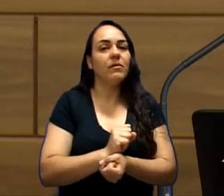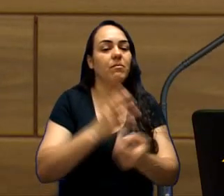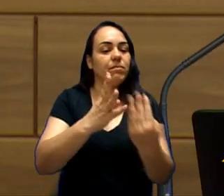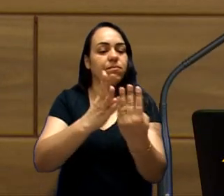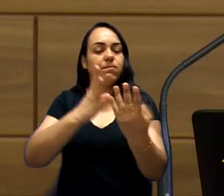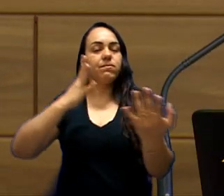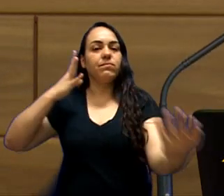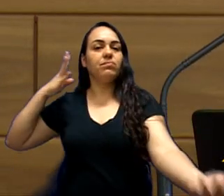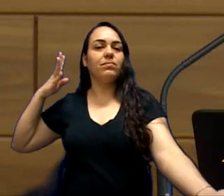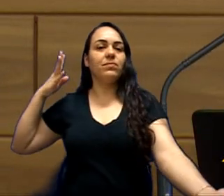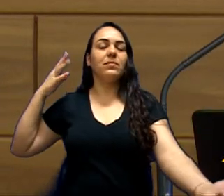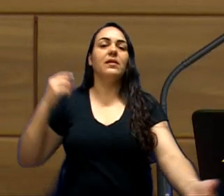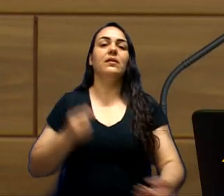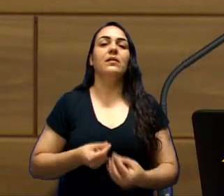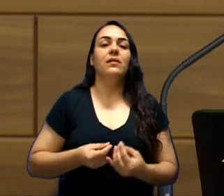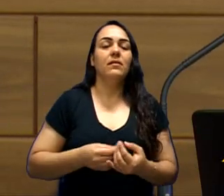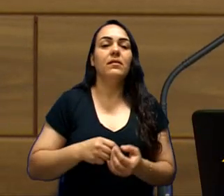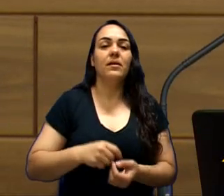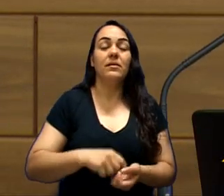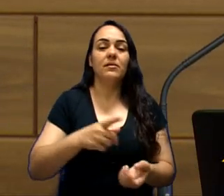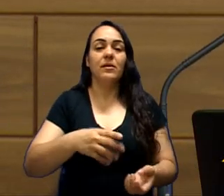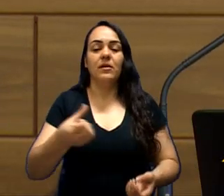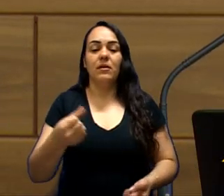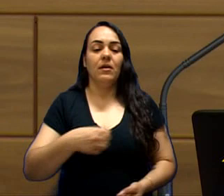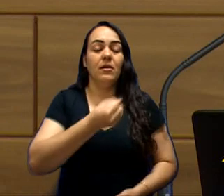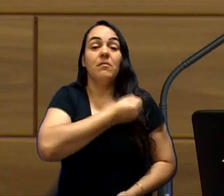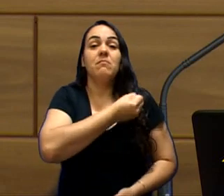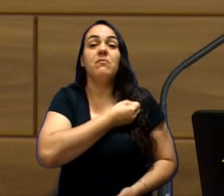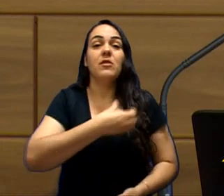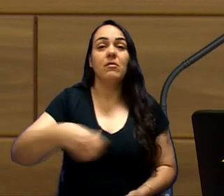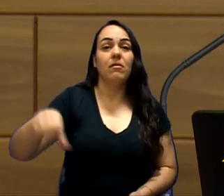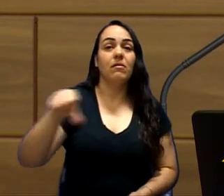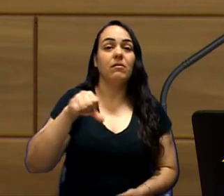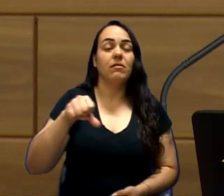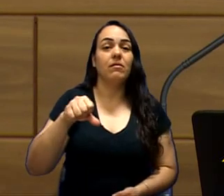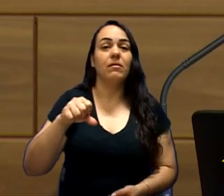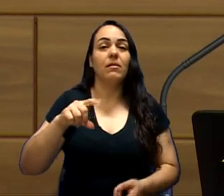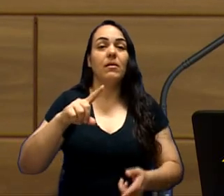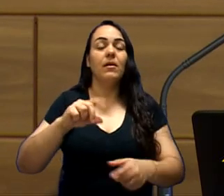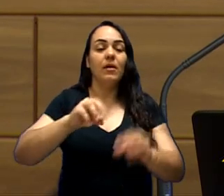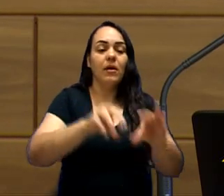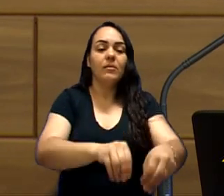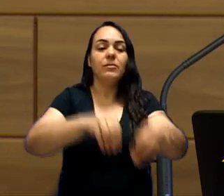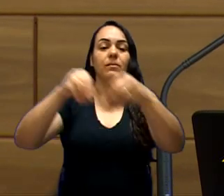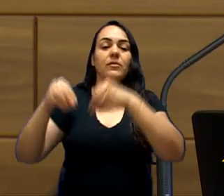disse, pula de quanto? Foi para 200º, sei lá, quanto?